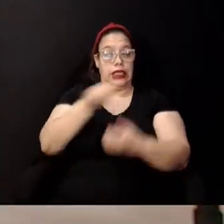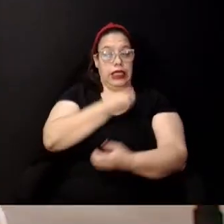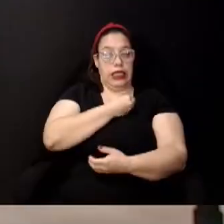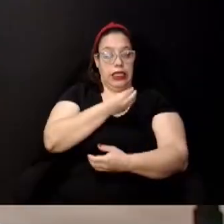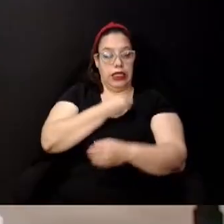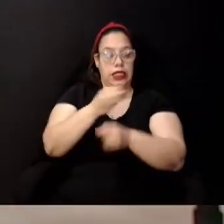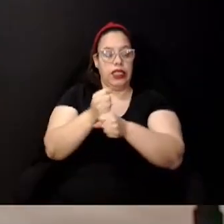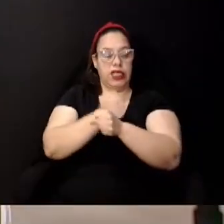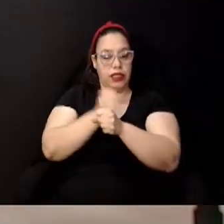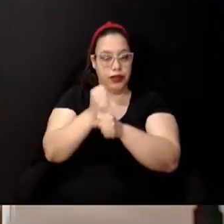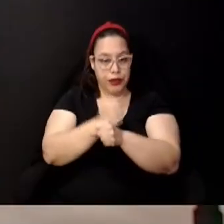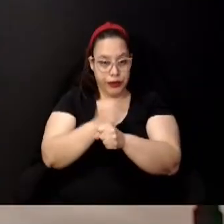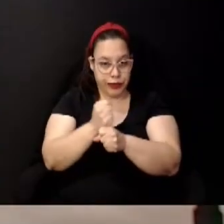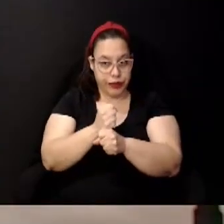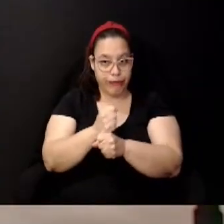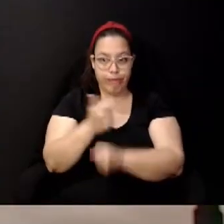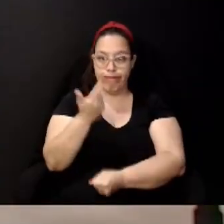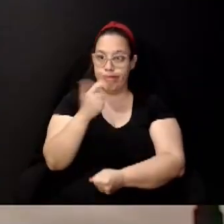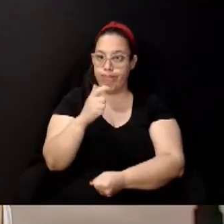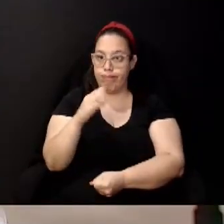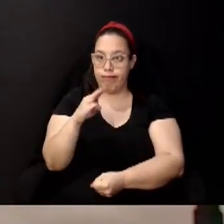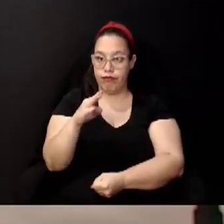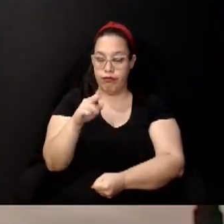situação não ter brigadas